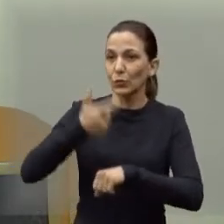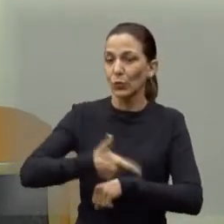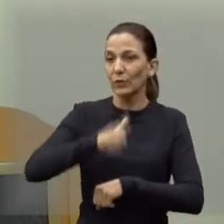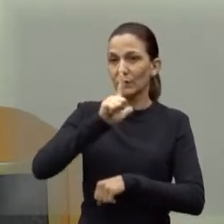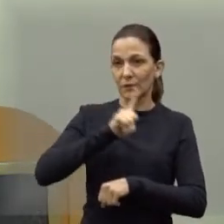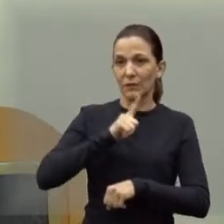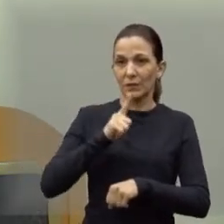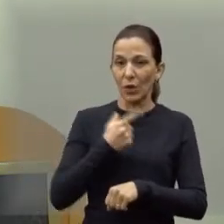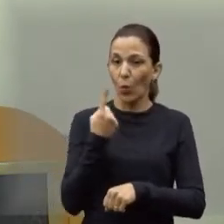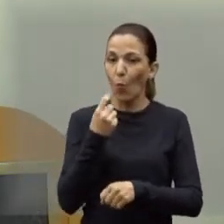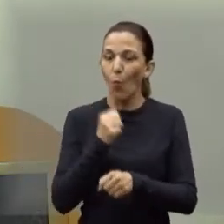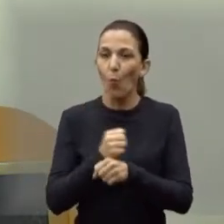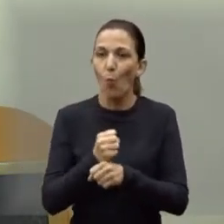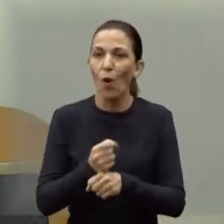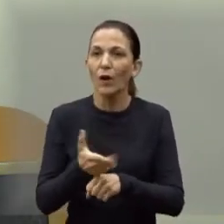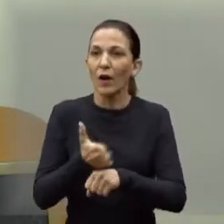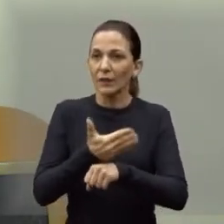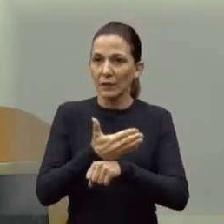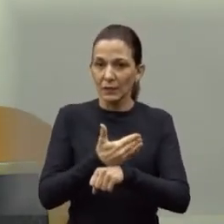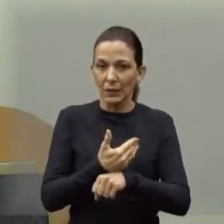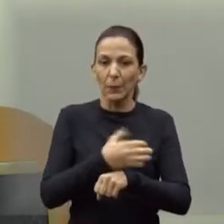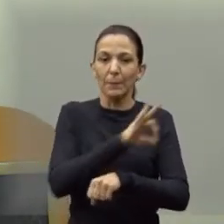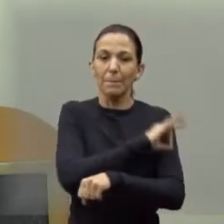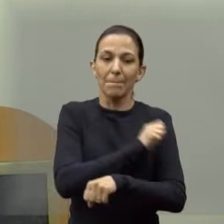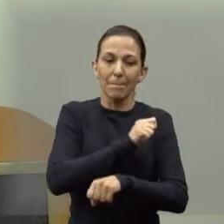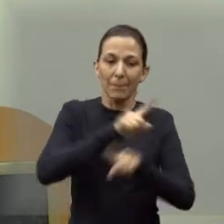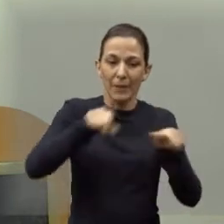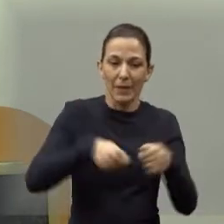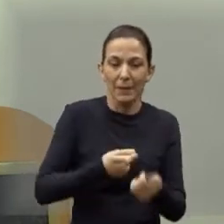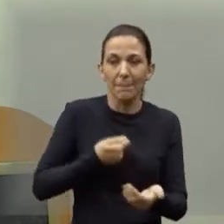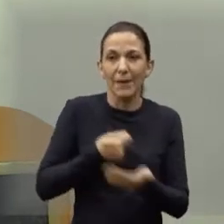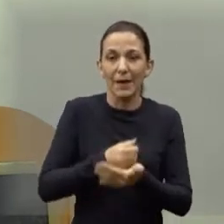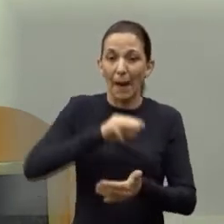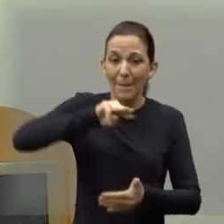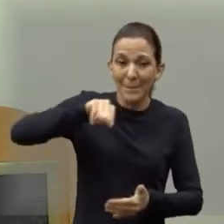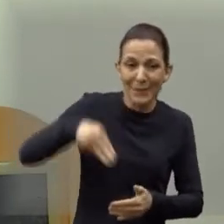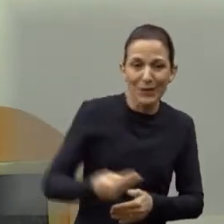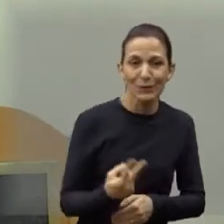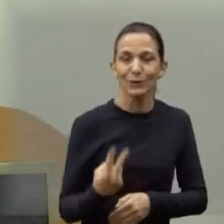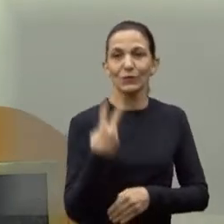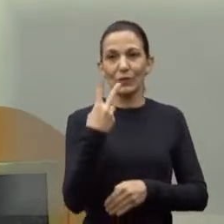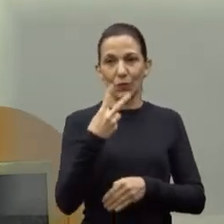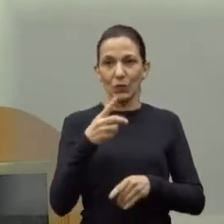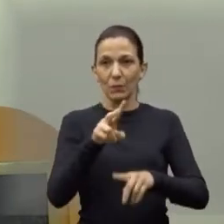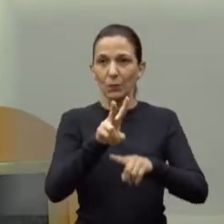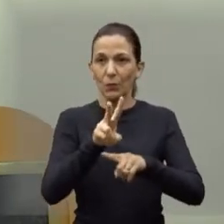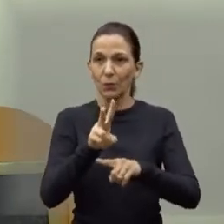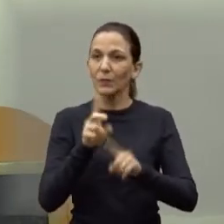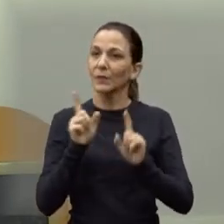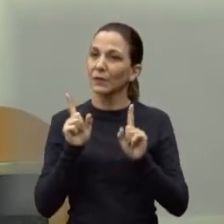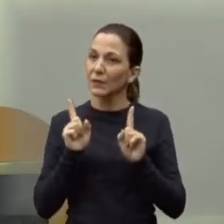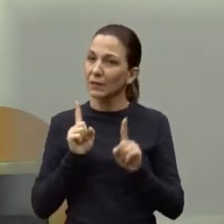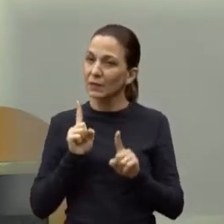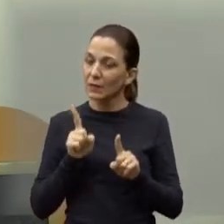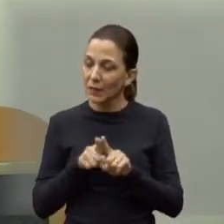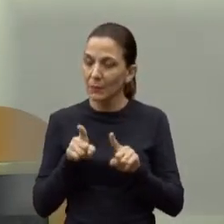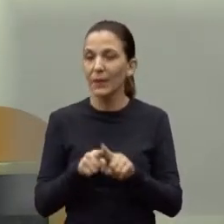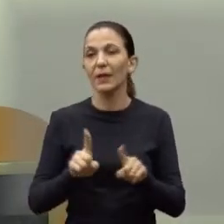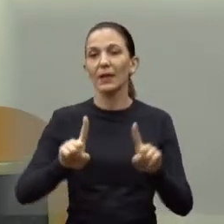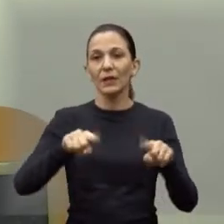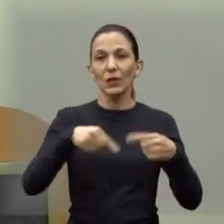atraso. Prefeitura terá que pagar pelo terreno, que vale milhões, e provavelmente terá que devolver,